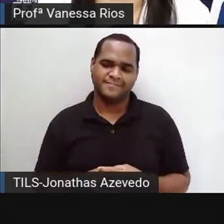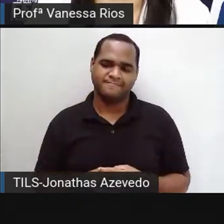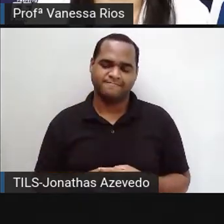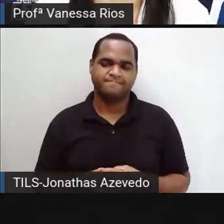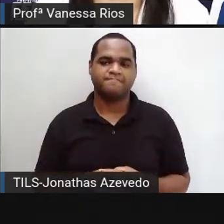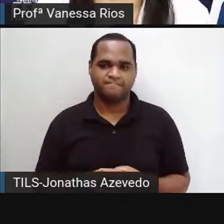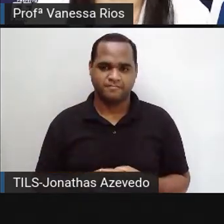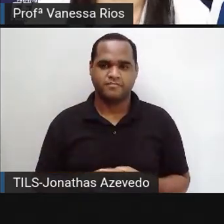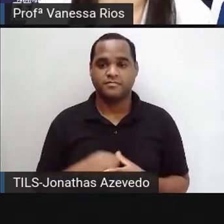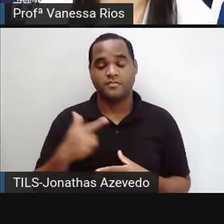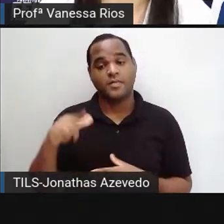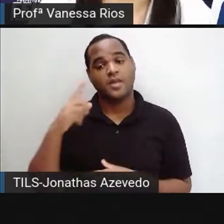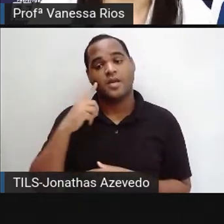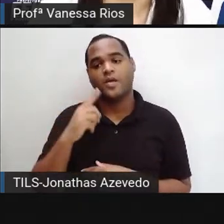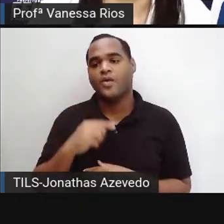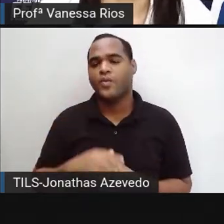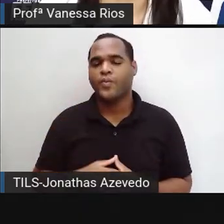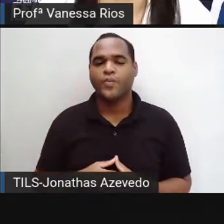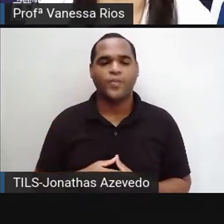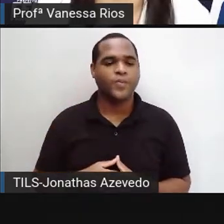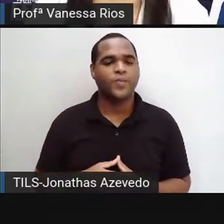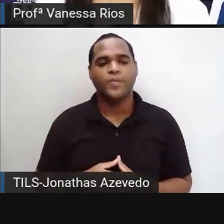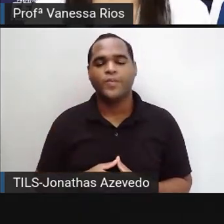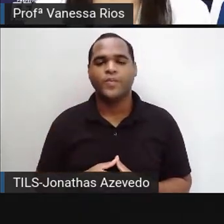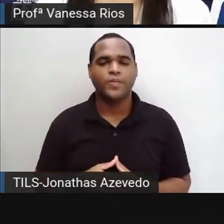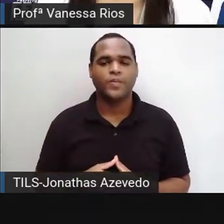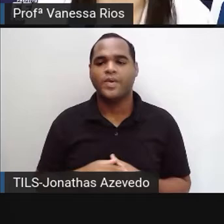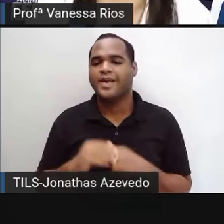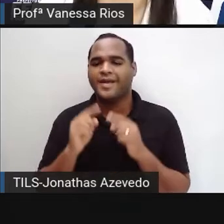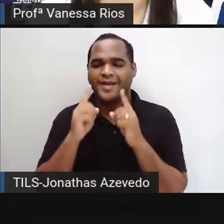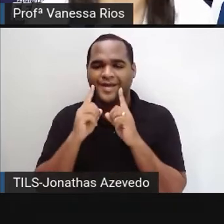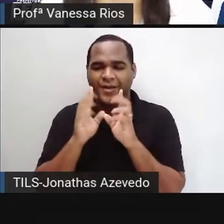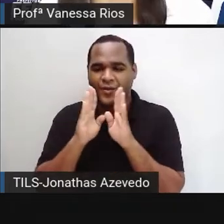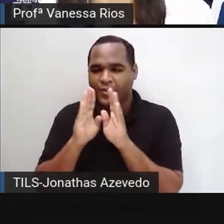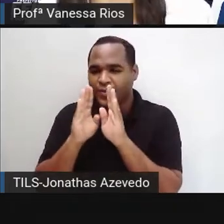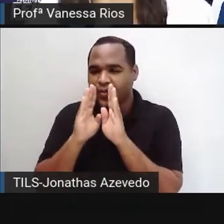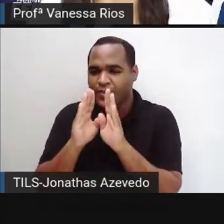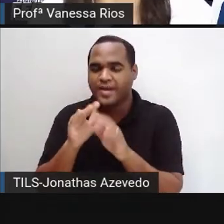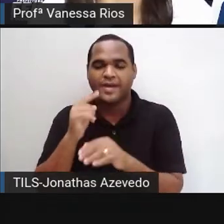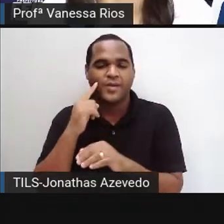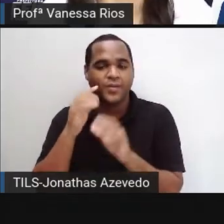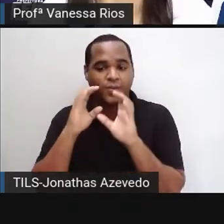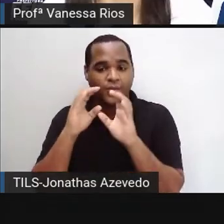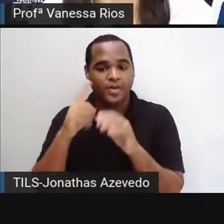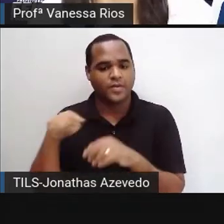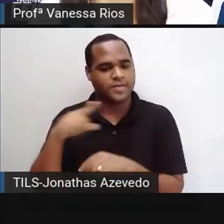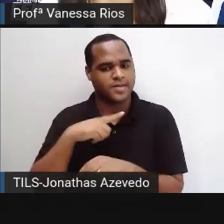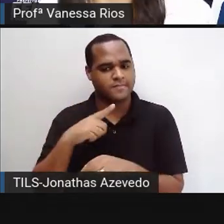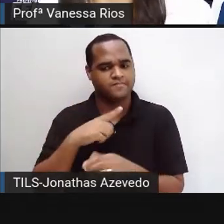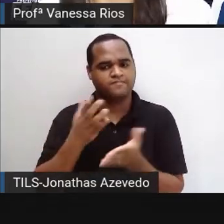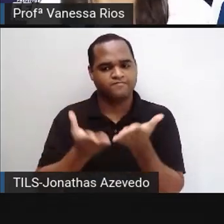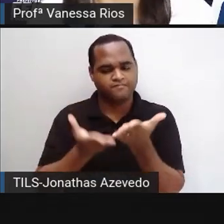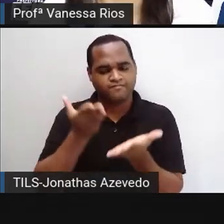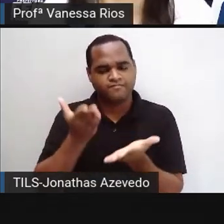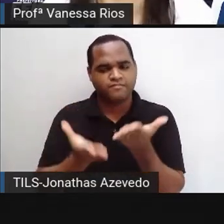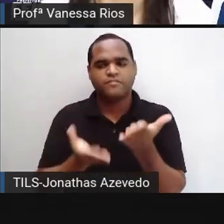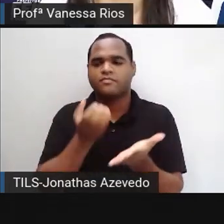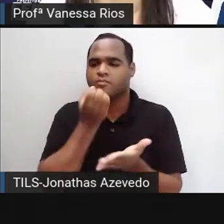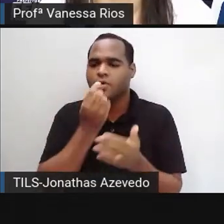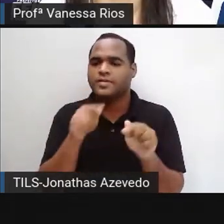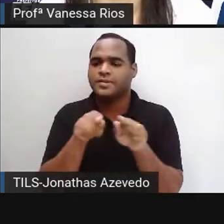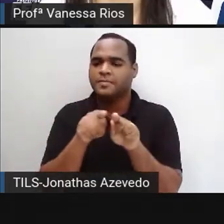Olha só, assobiar também, não é? É algo também que nós temos um certo controle, porque também